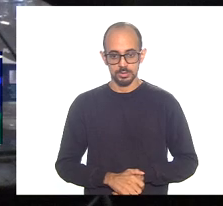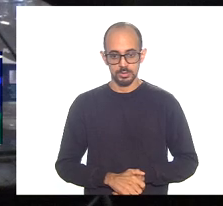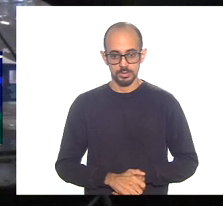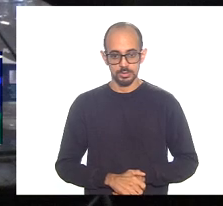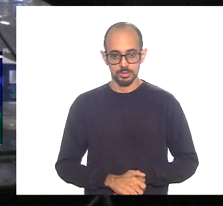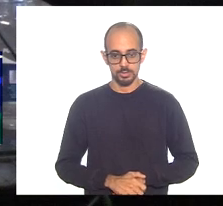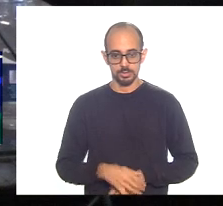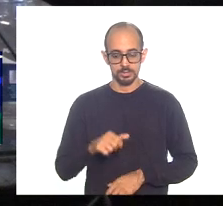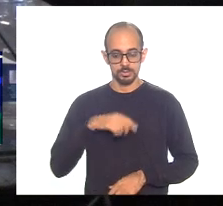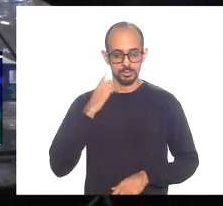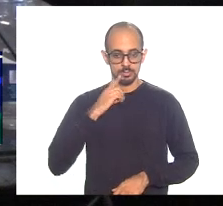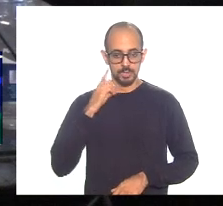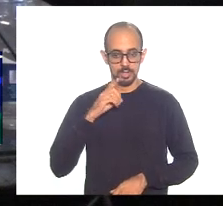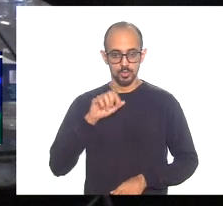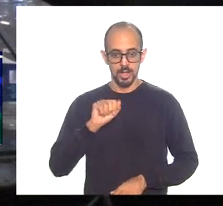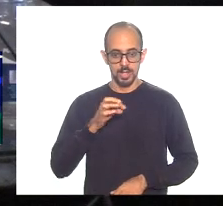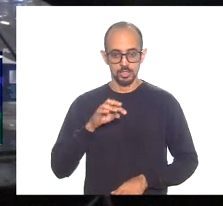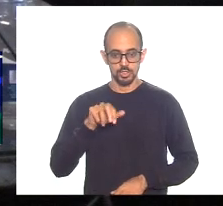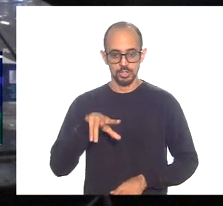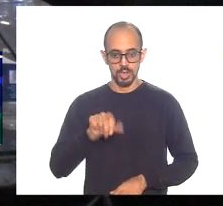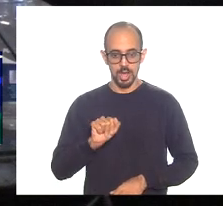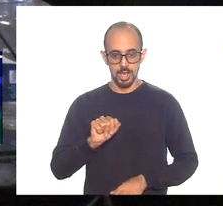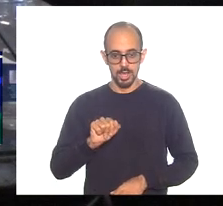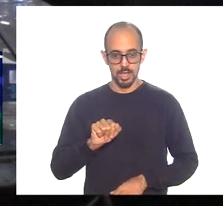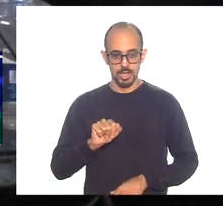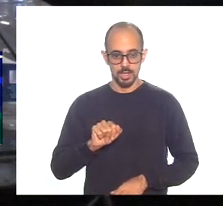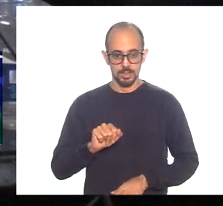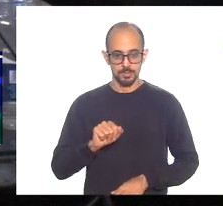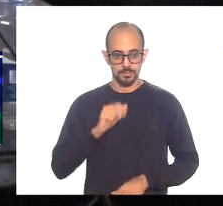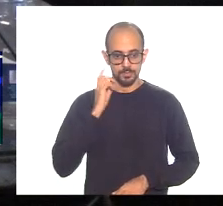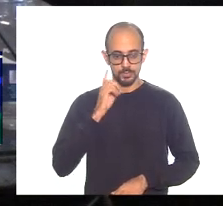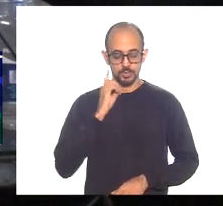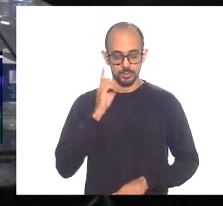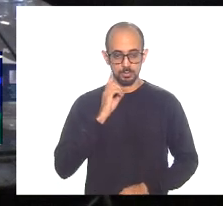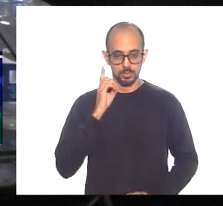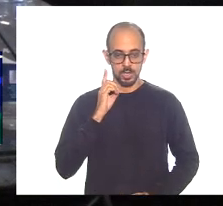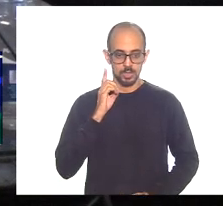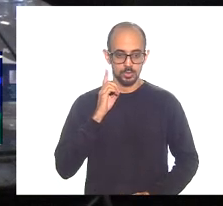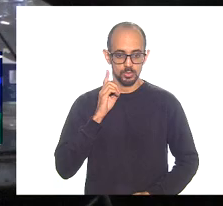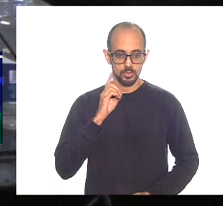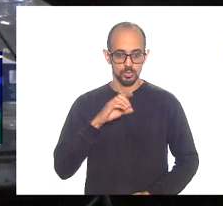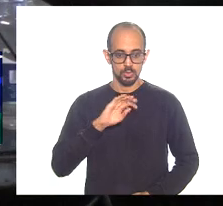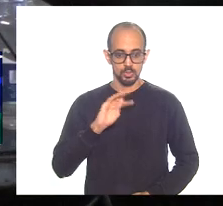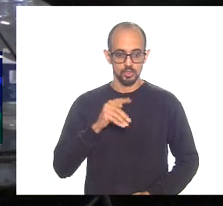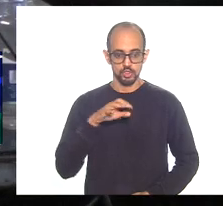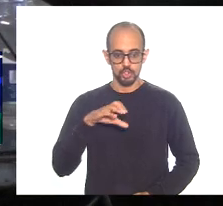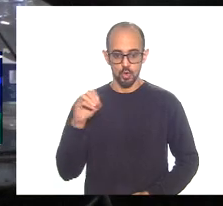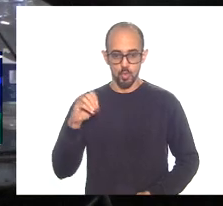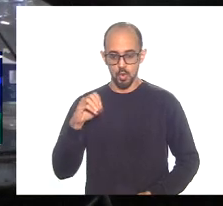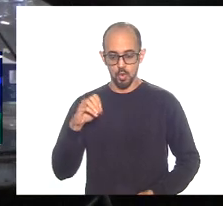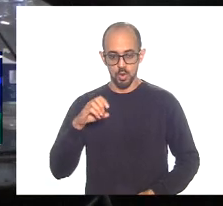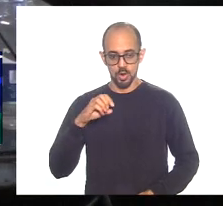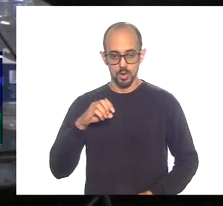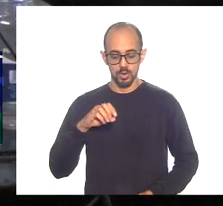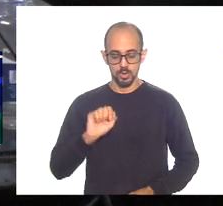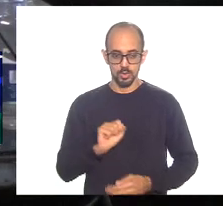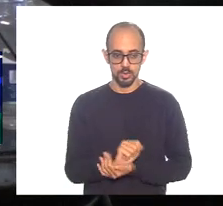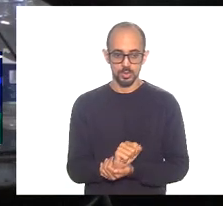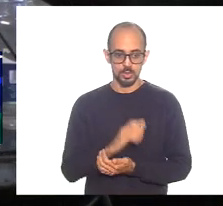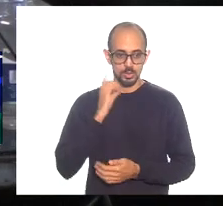Deputado Átila Nunes o deputado Chiquinho da Mangueira